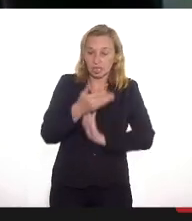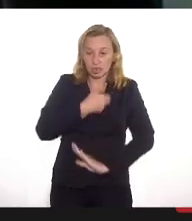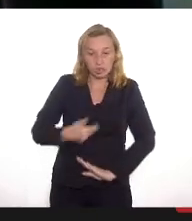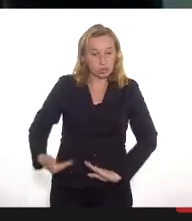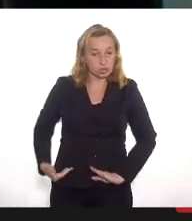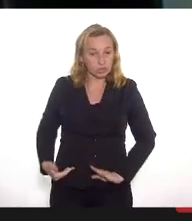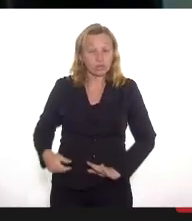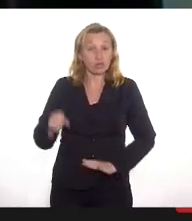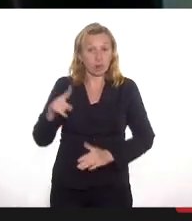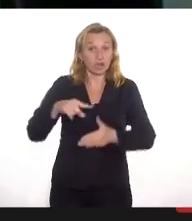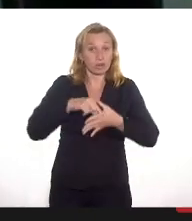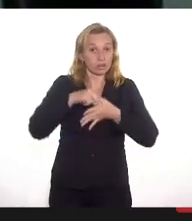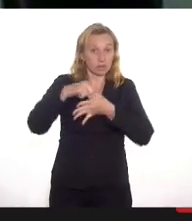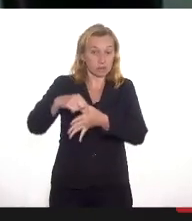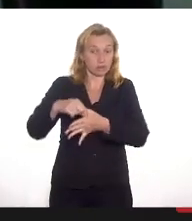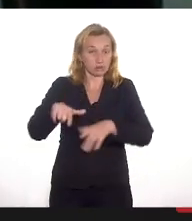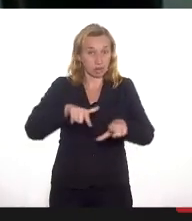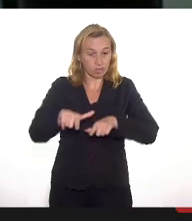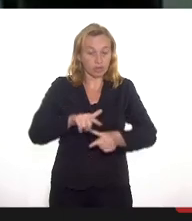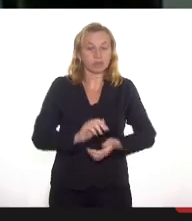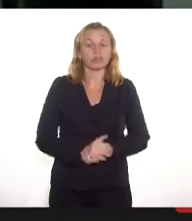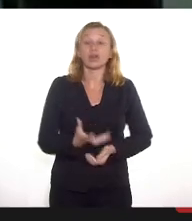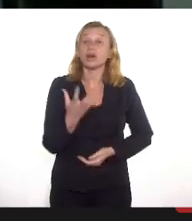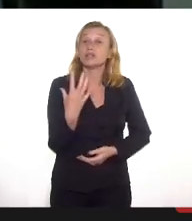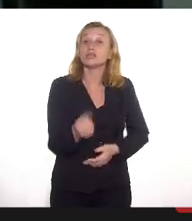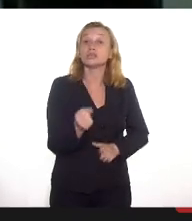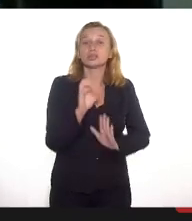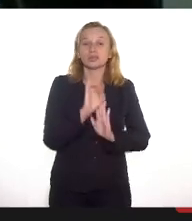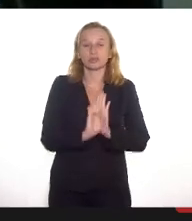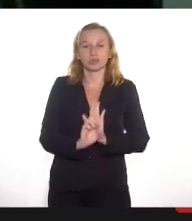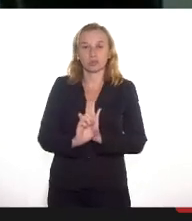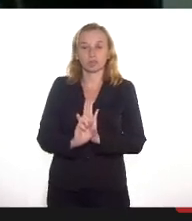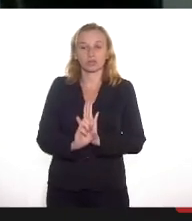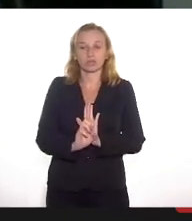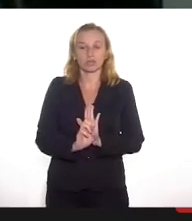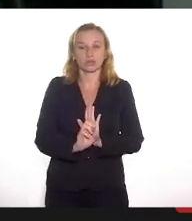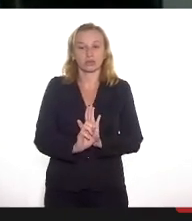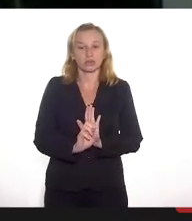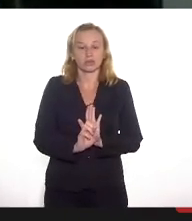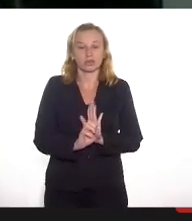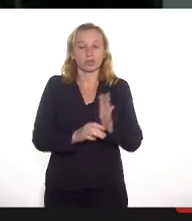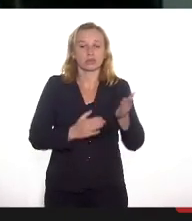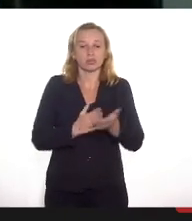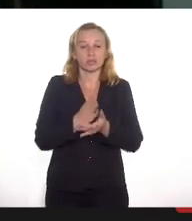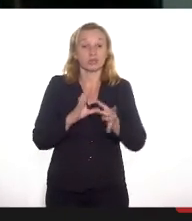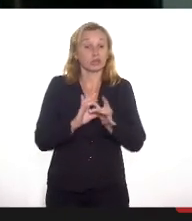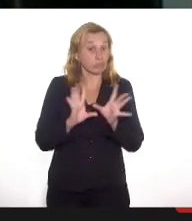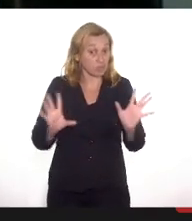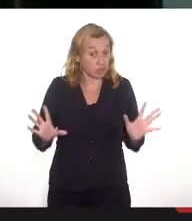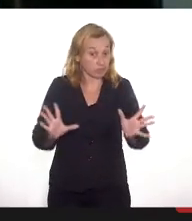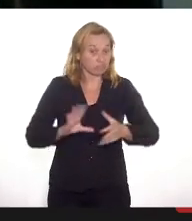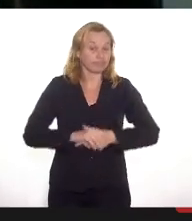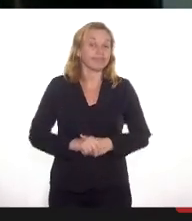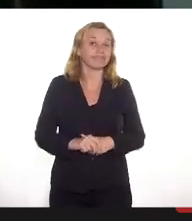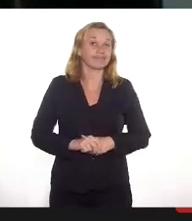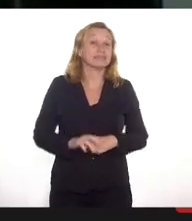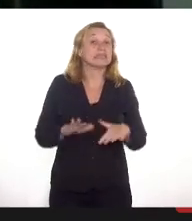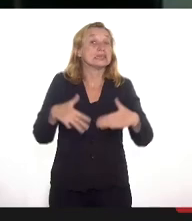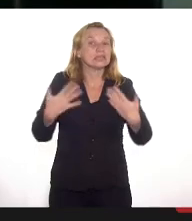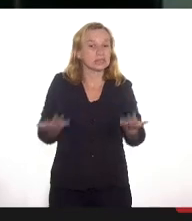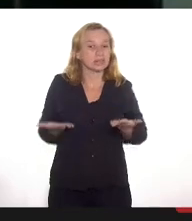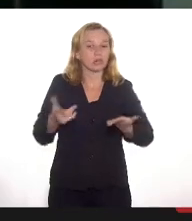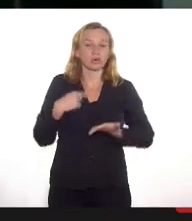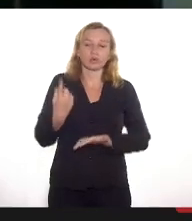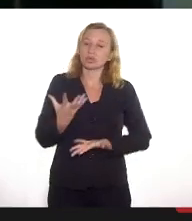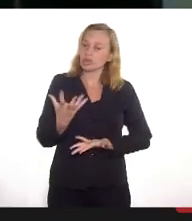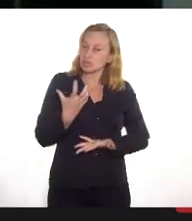esse papel da liderança né aceita uma emenda de tornar aquele projeto autorizativo então quando